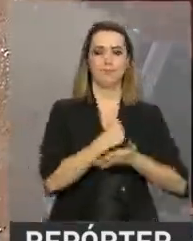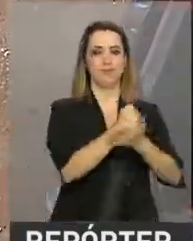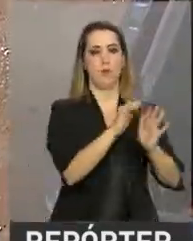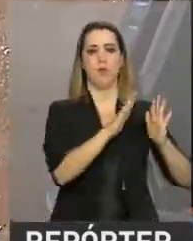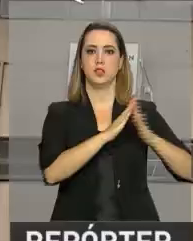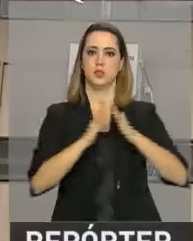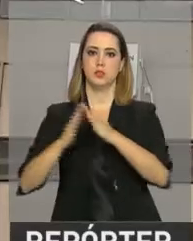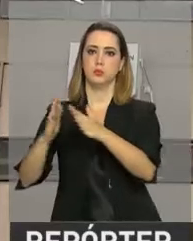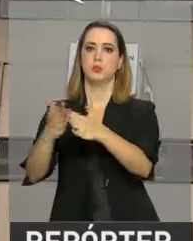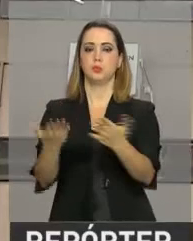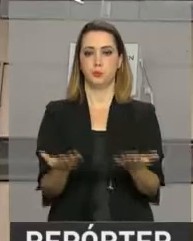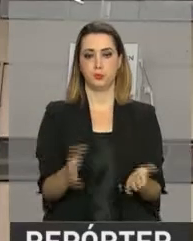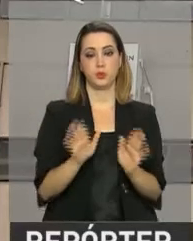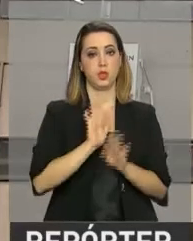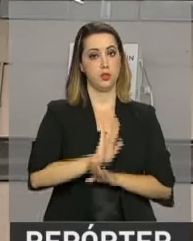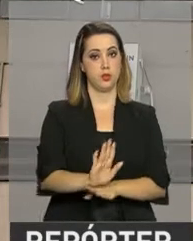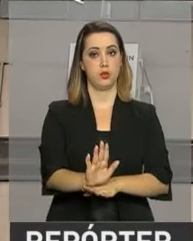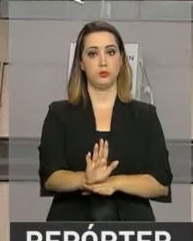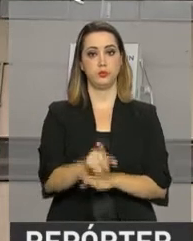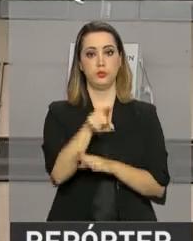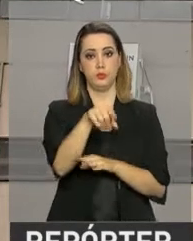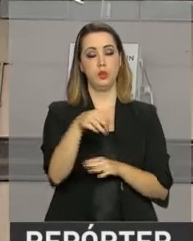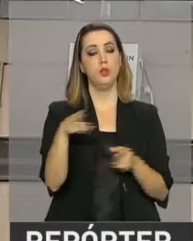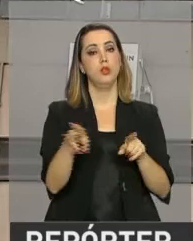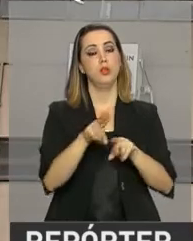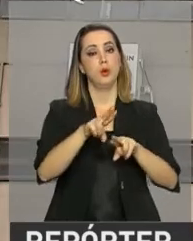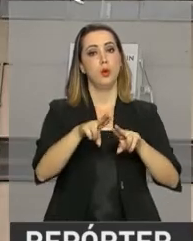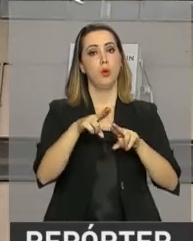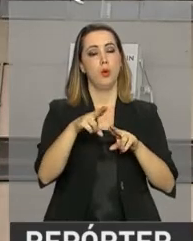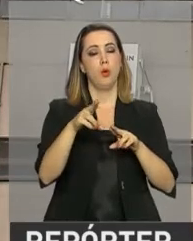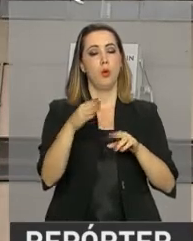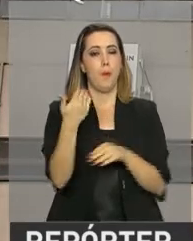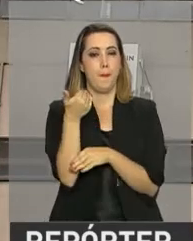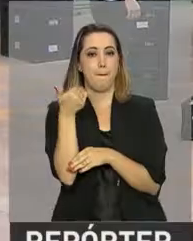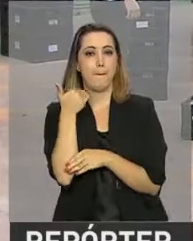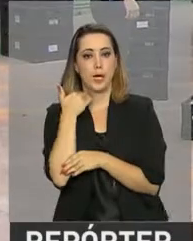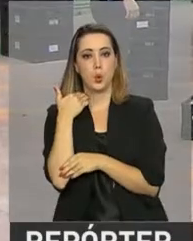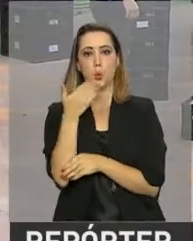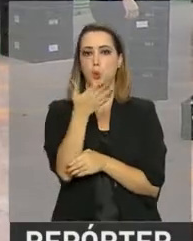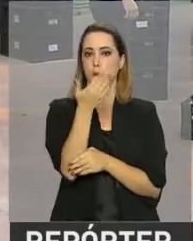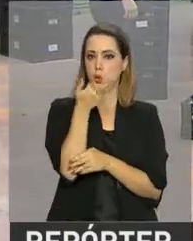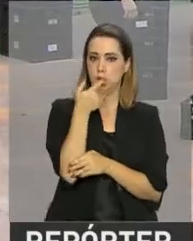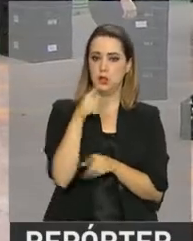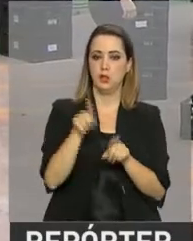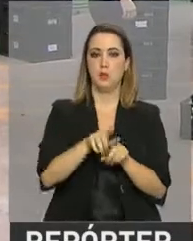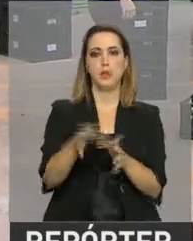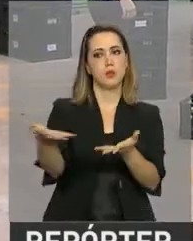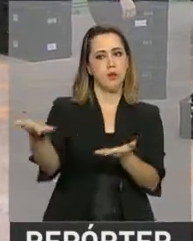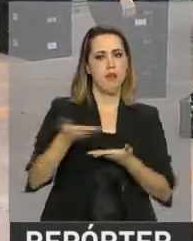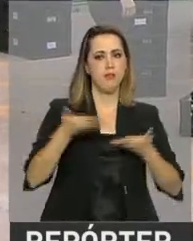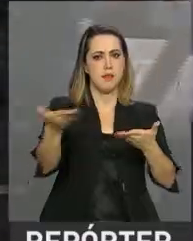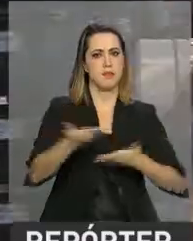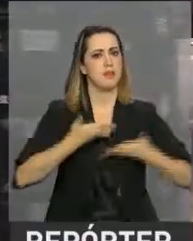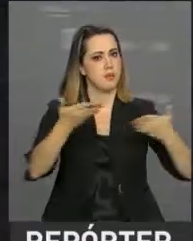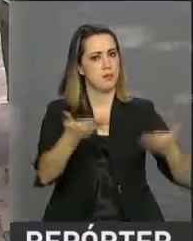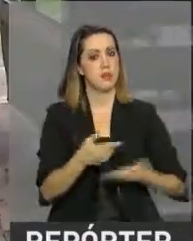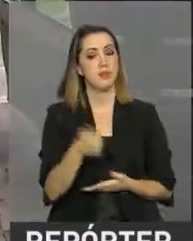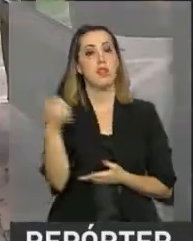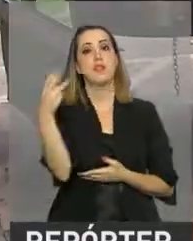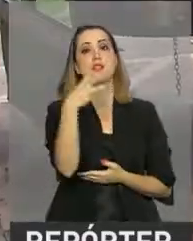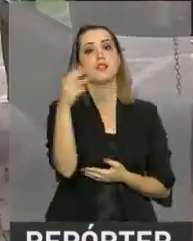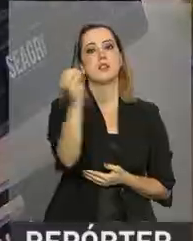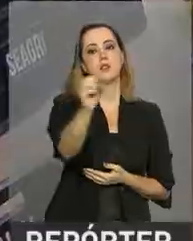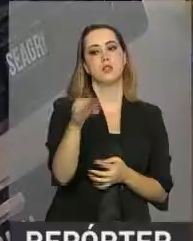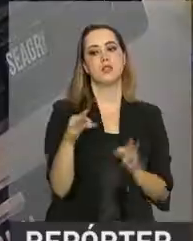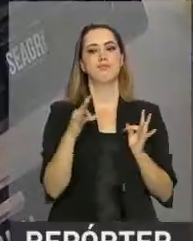de caridade por mês o banco de alimentos do distrito federal recebe mais de 130 toneladas de verduras